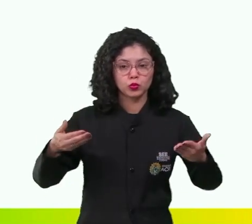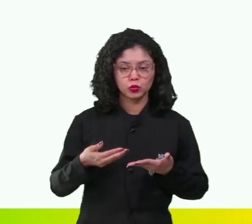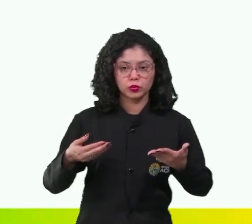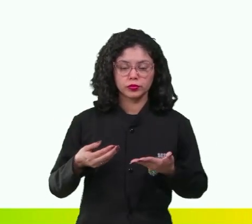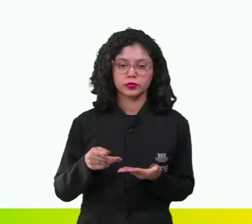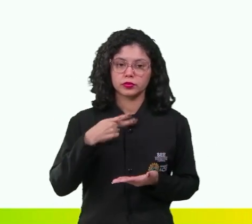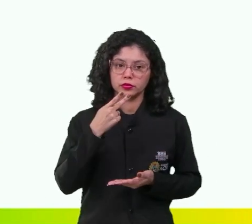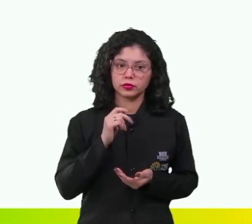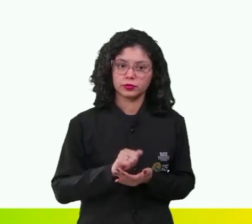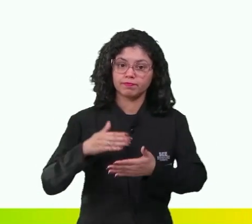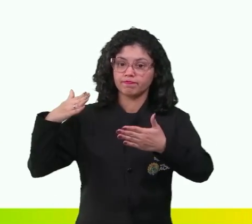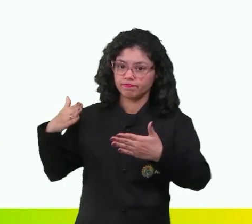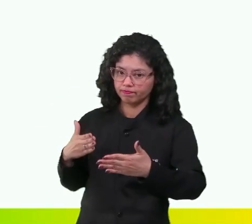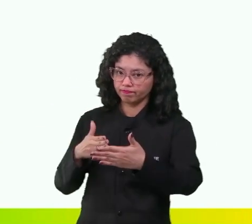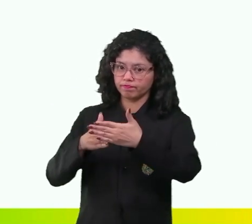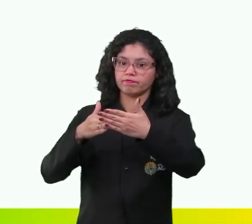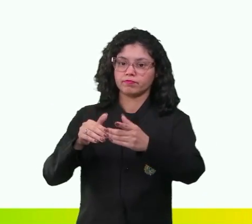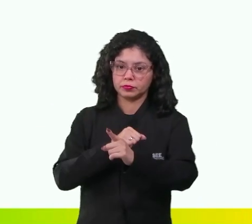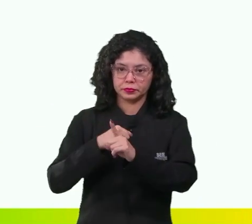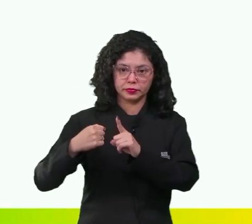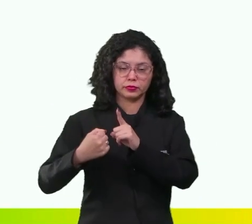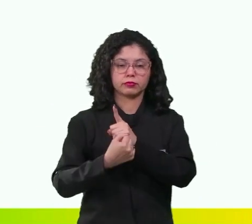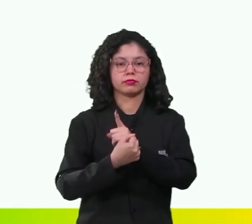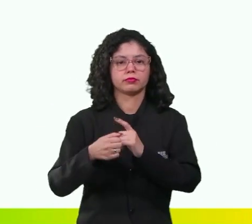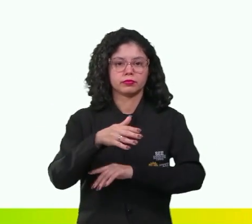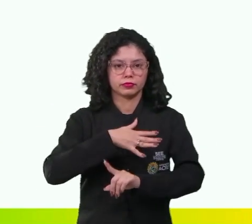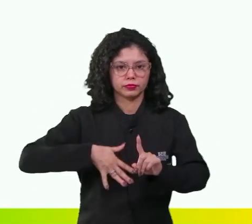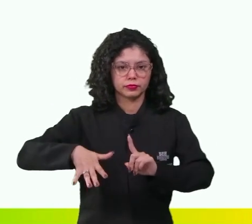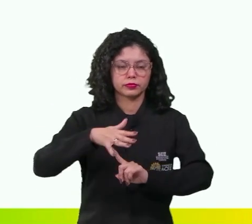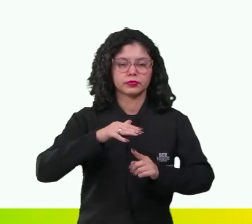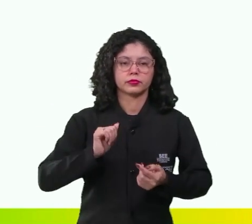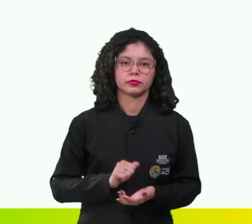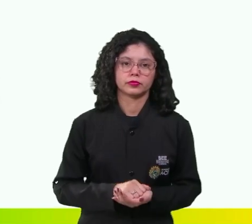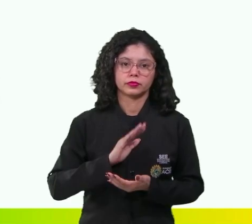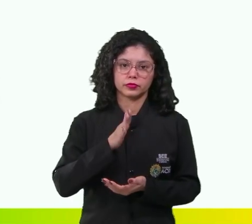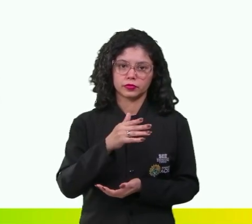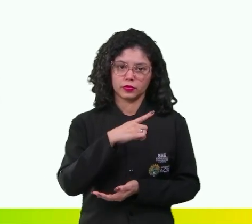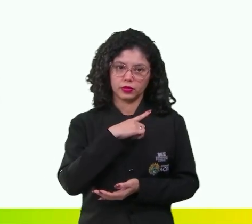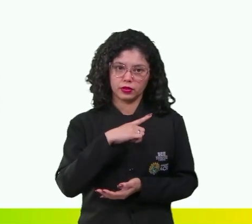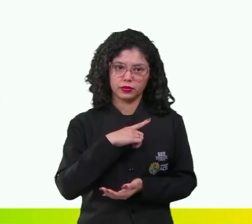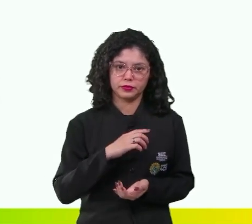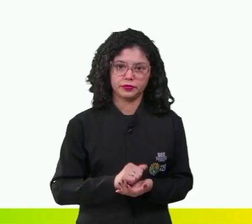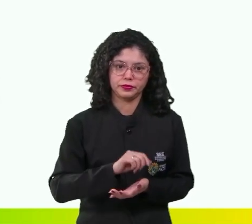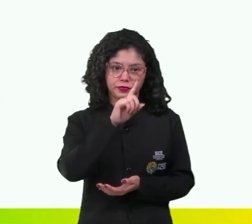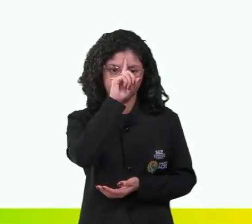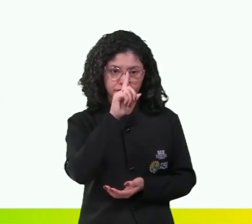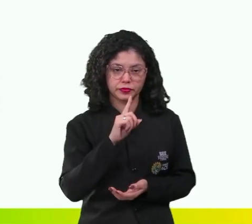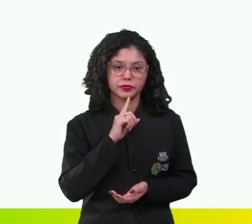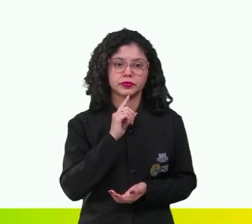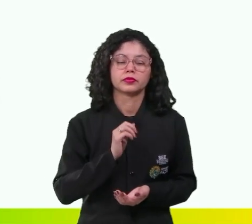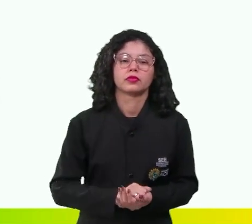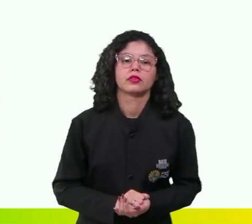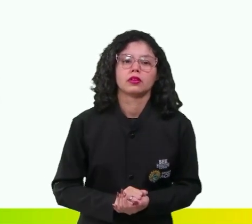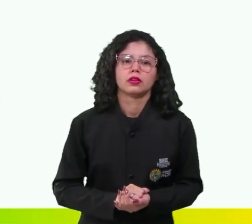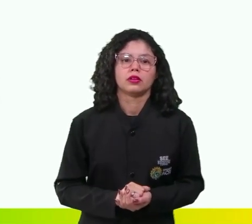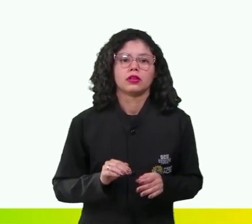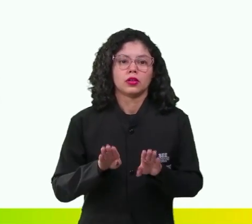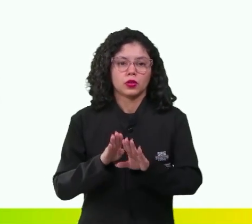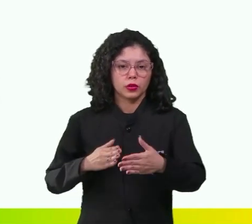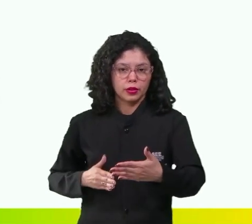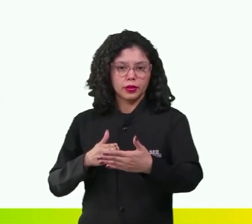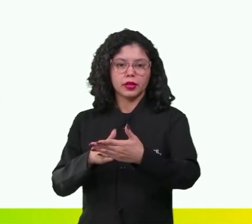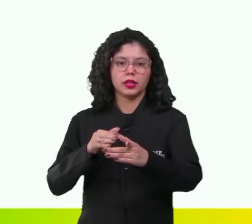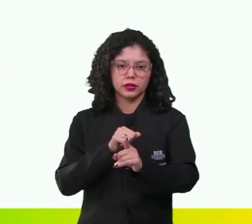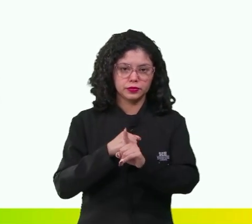vamos falar dos impactos sociais e ambientais. E aí nós já temos uma imagem que fala de desastres ambientais e